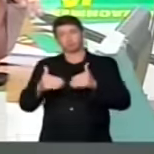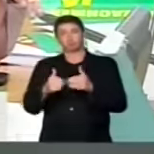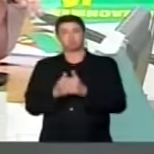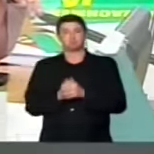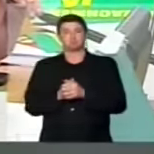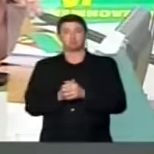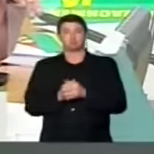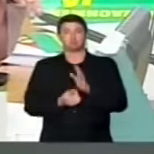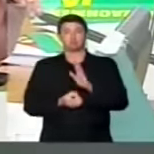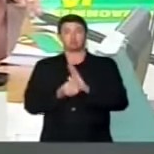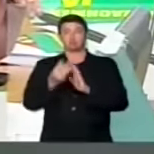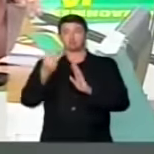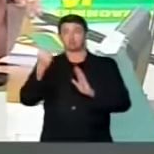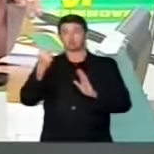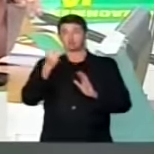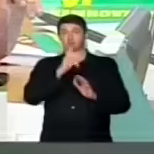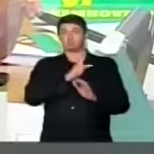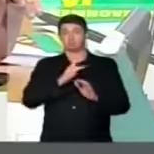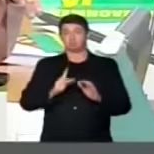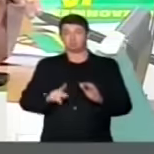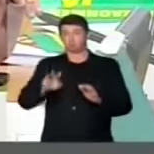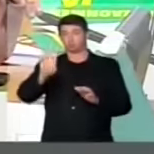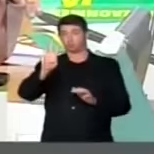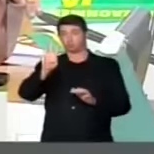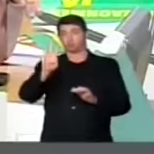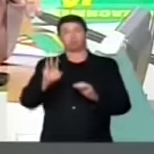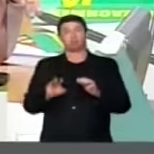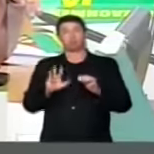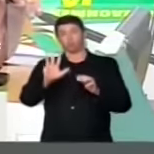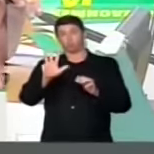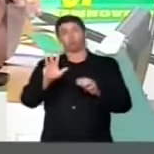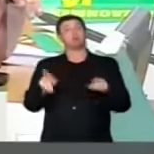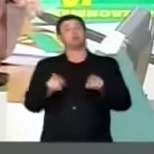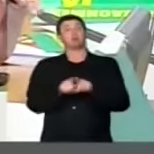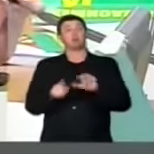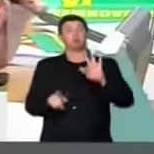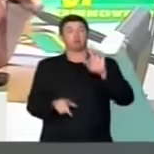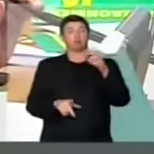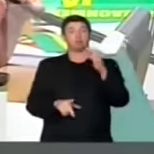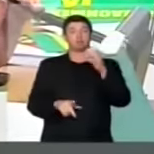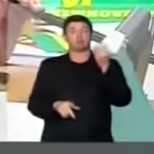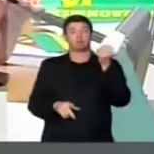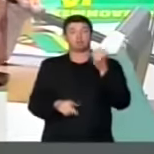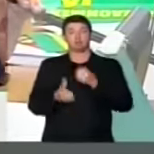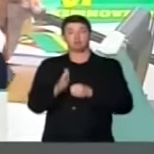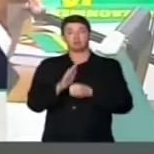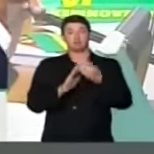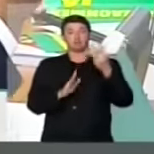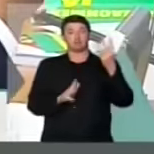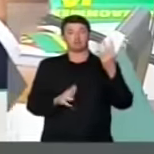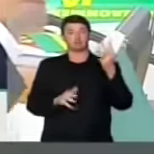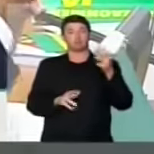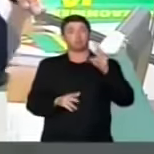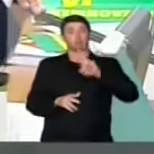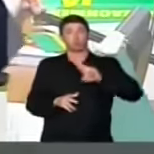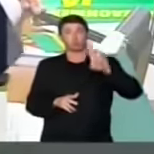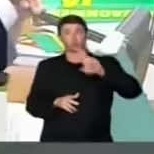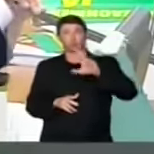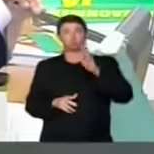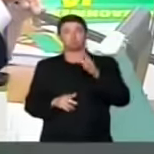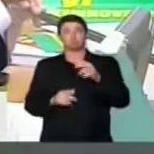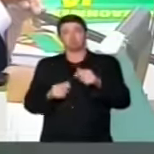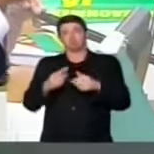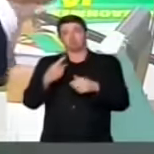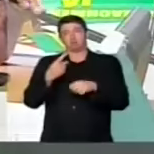Por 3 vezes o presidente Lula e por 3 vezes o presidente Fernando Henrique Cardoso valeu-se por uma